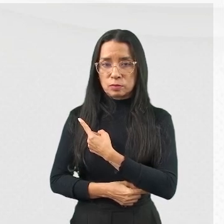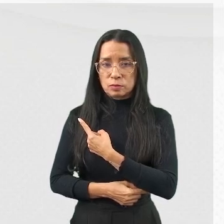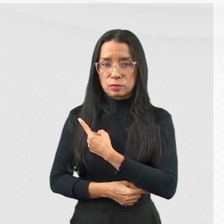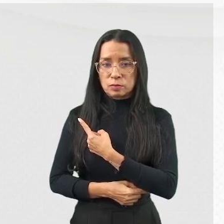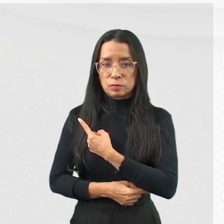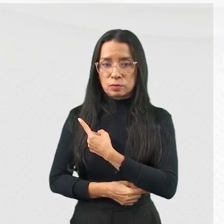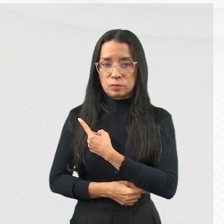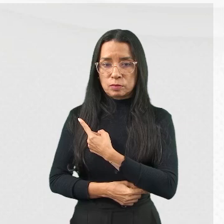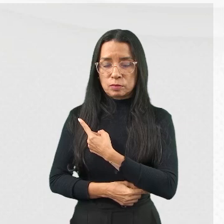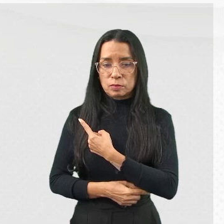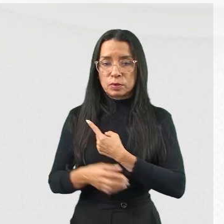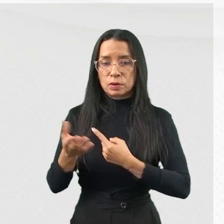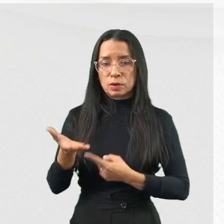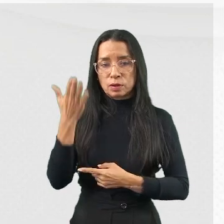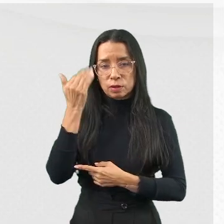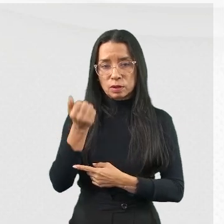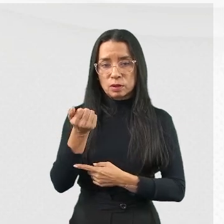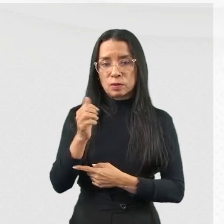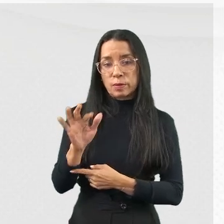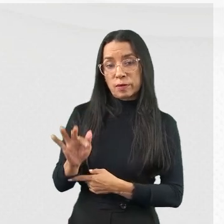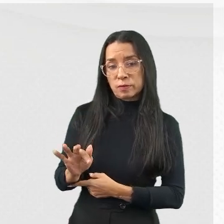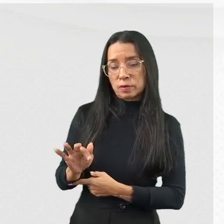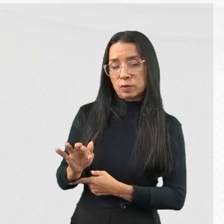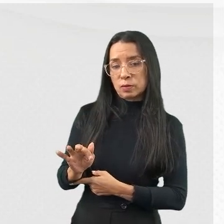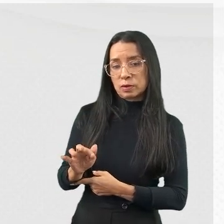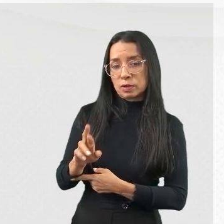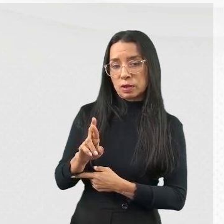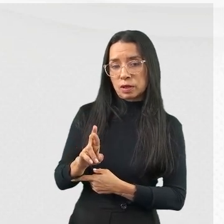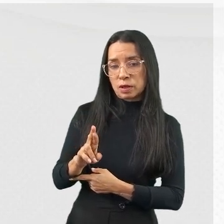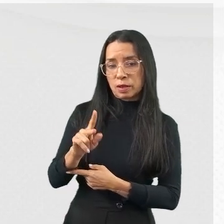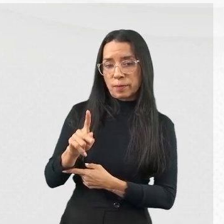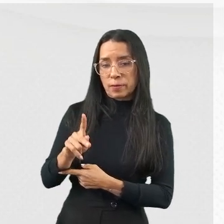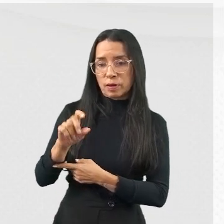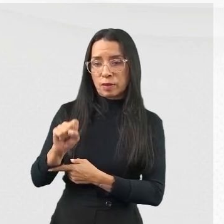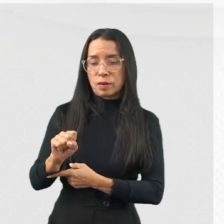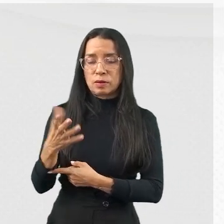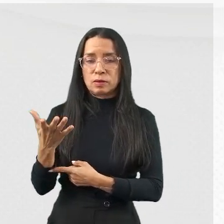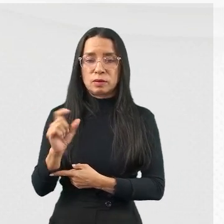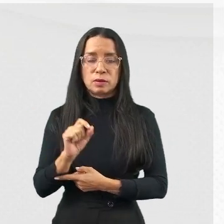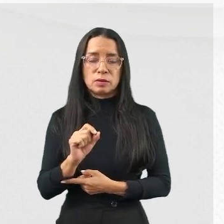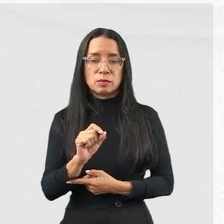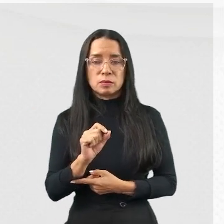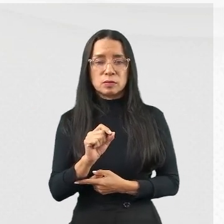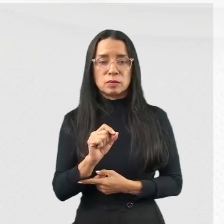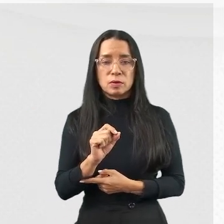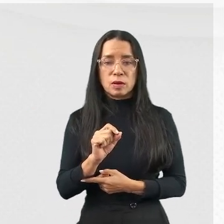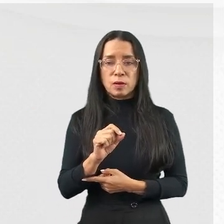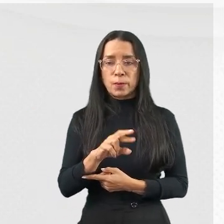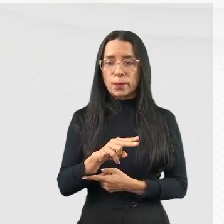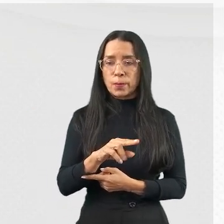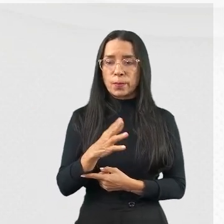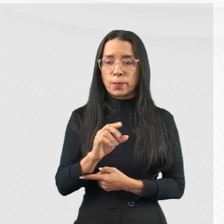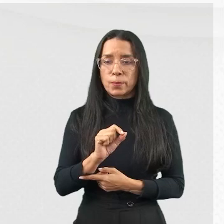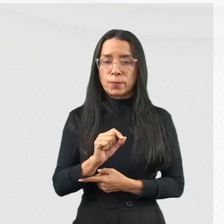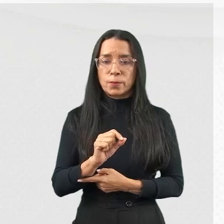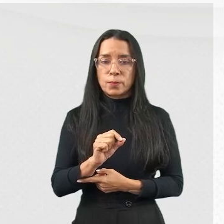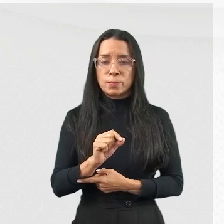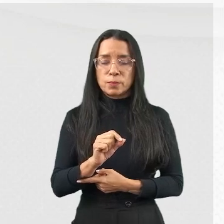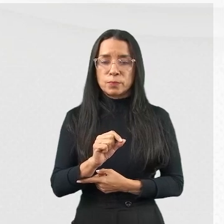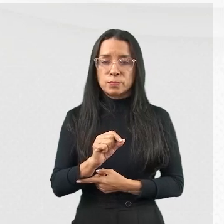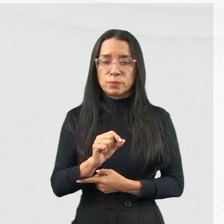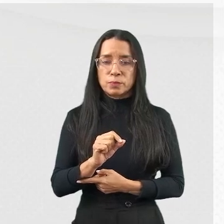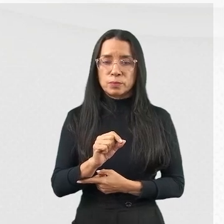em rotações por segundo. Isso aqui, gente, é a mesma coisa que